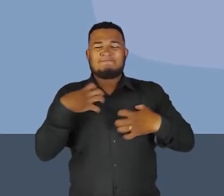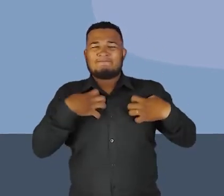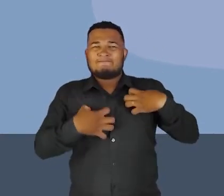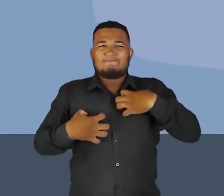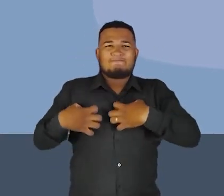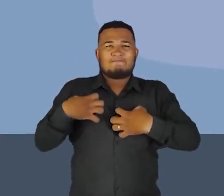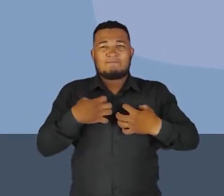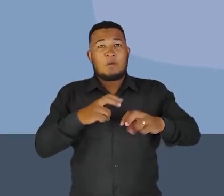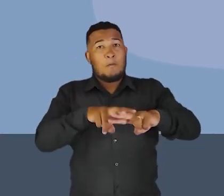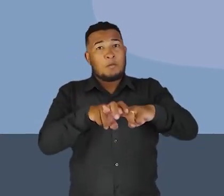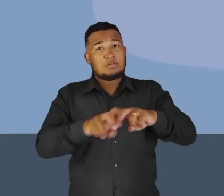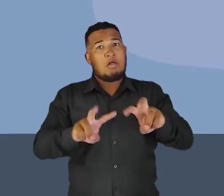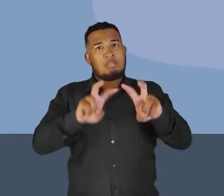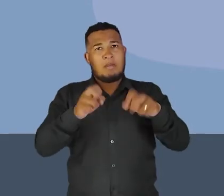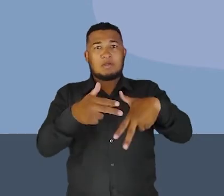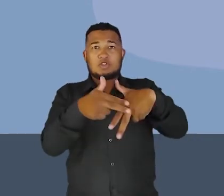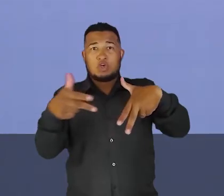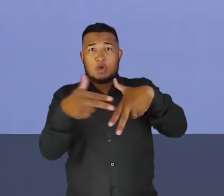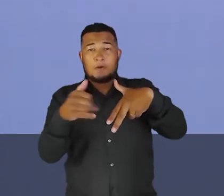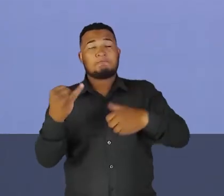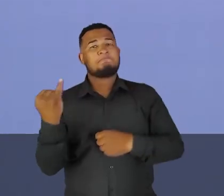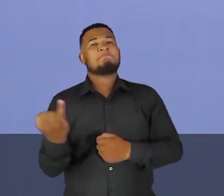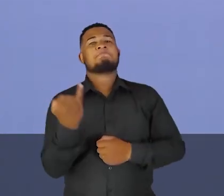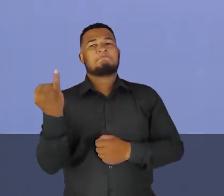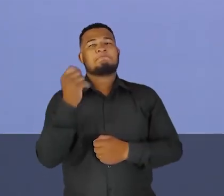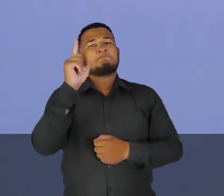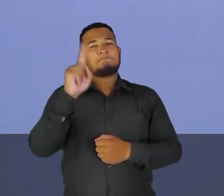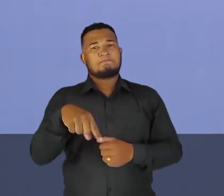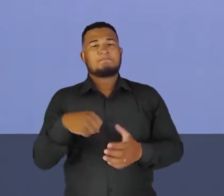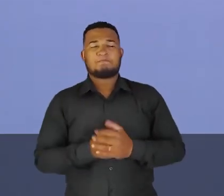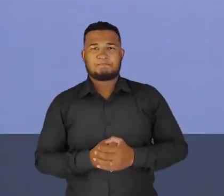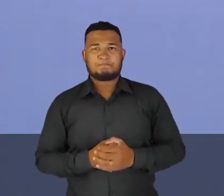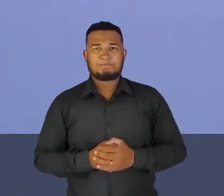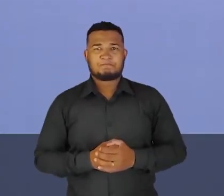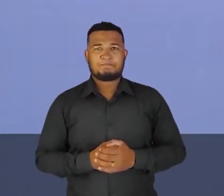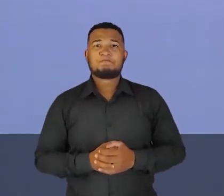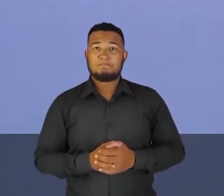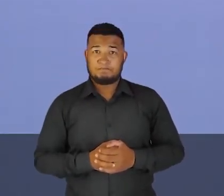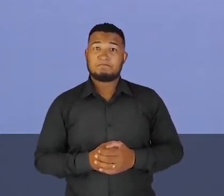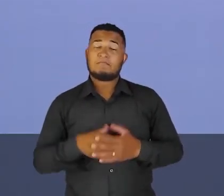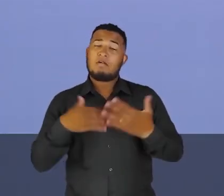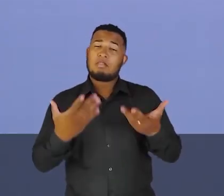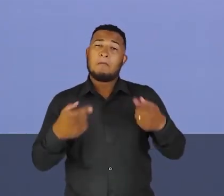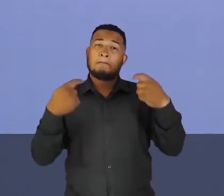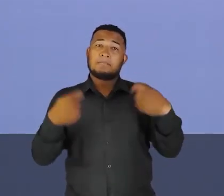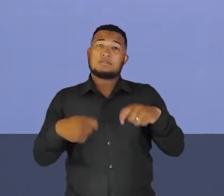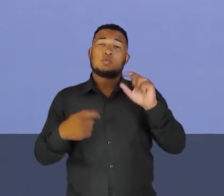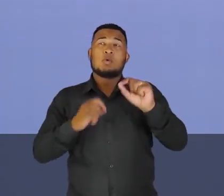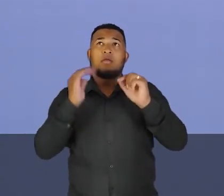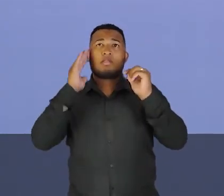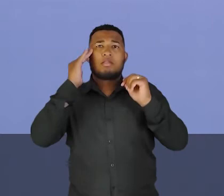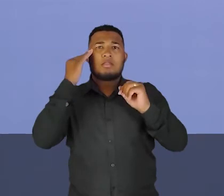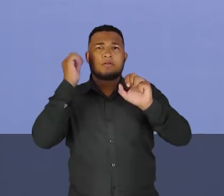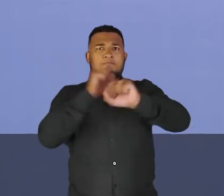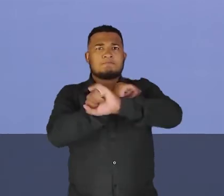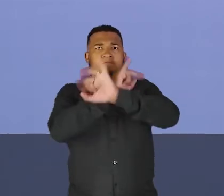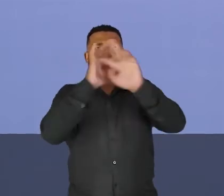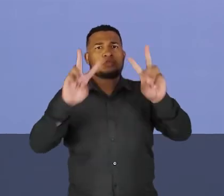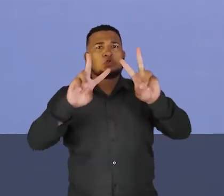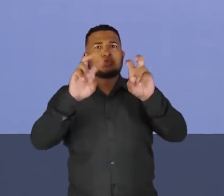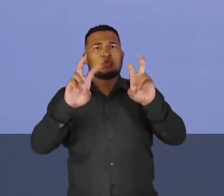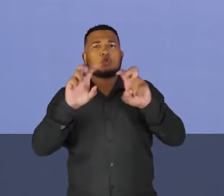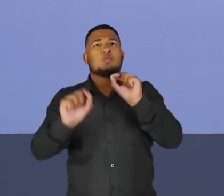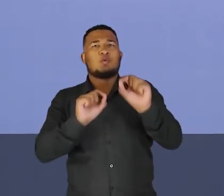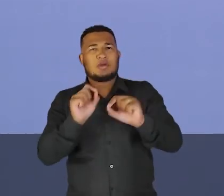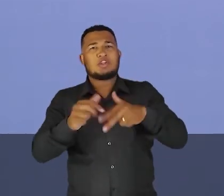falar sobre sexualidade é tão importante, tá? Olha só, gente, a gente precisa, né, entender sobre gênero, e a gente falou um pouquinho